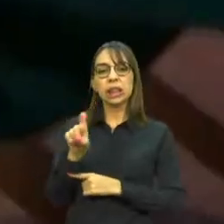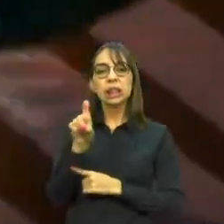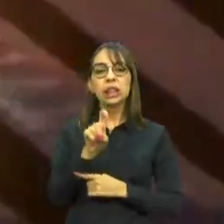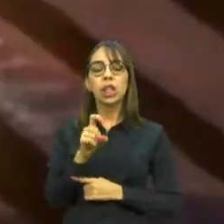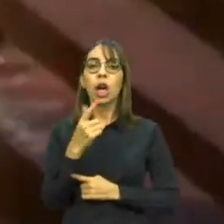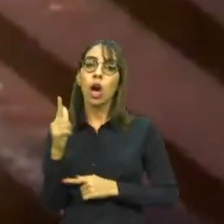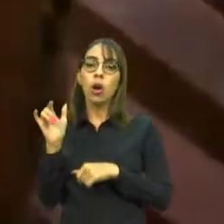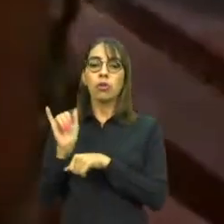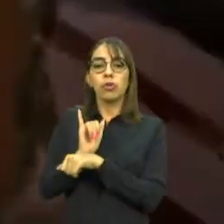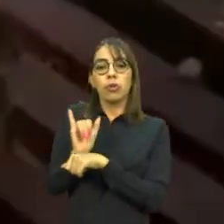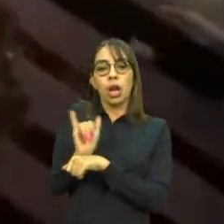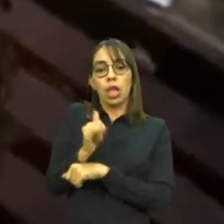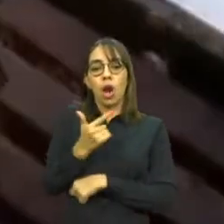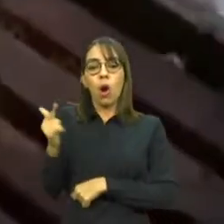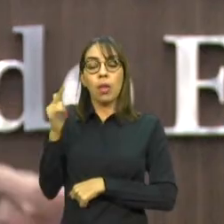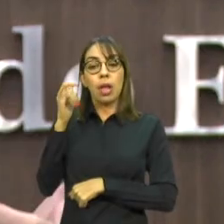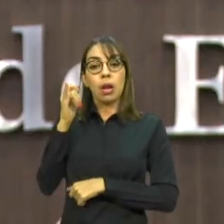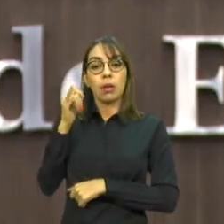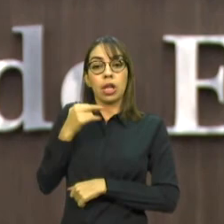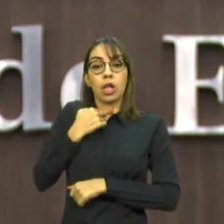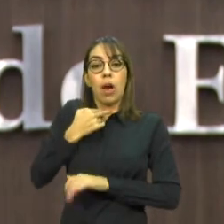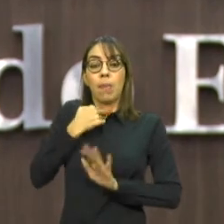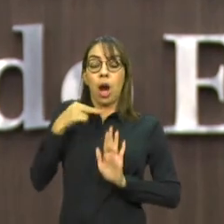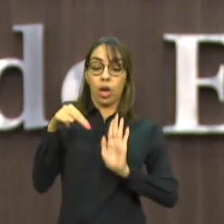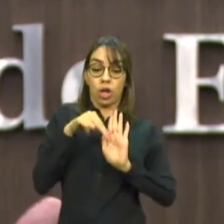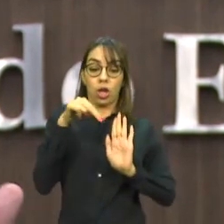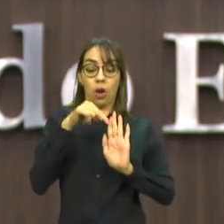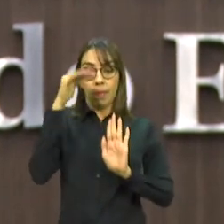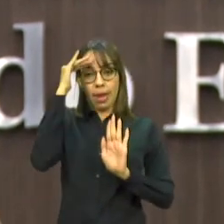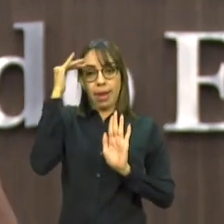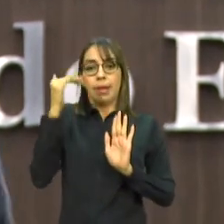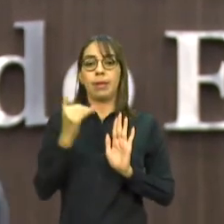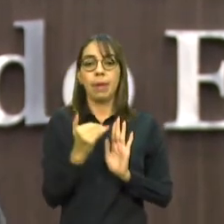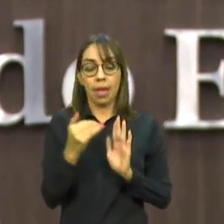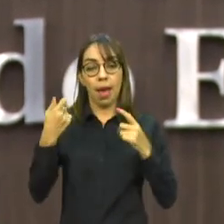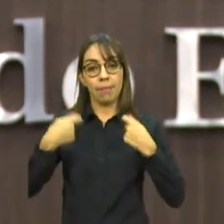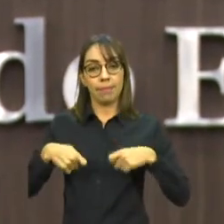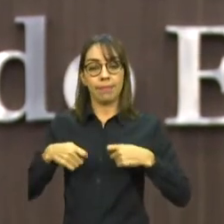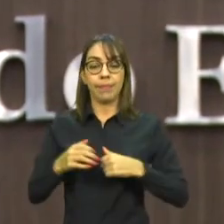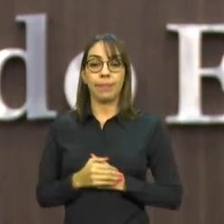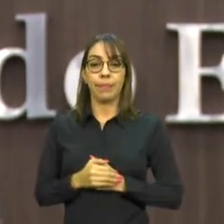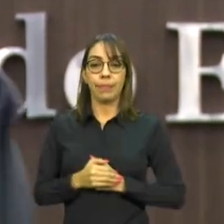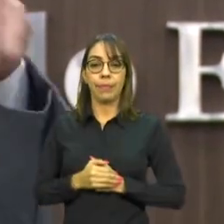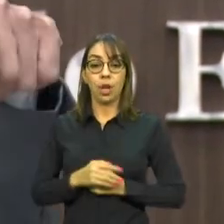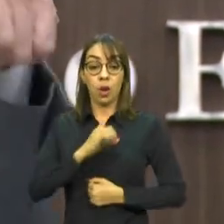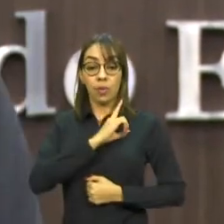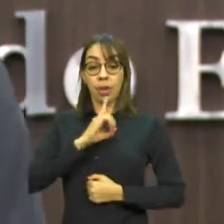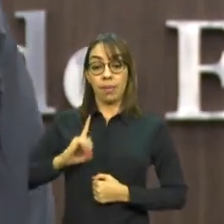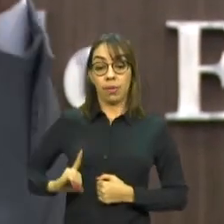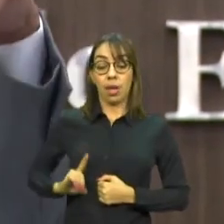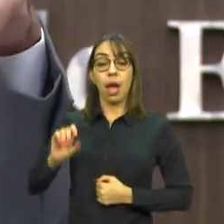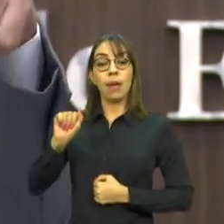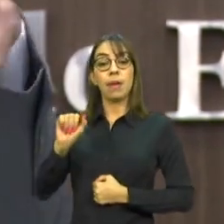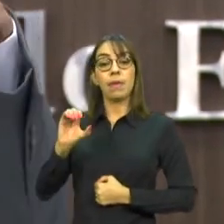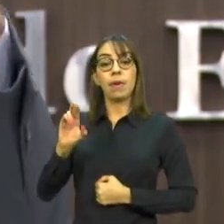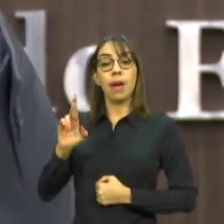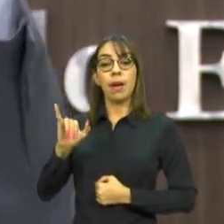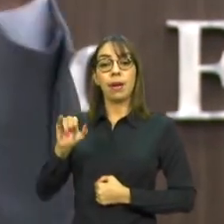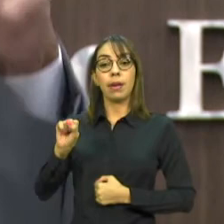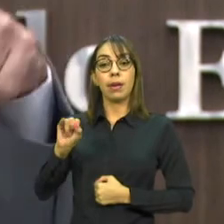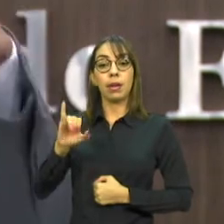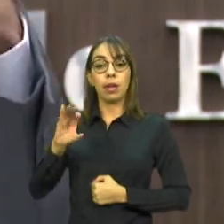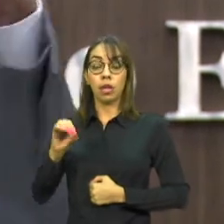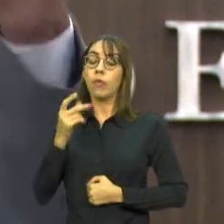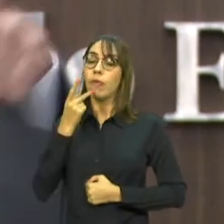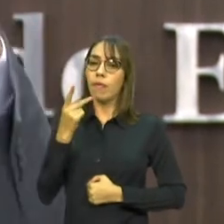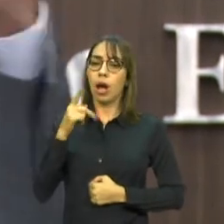que não sigam normas específicas. O presidente da Comissão de Meio Ambiente, deputado Acrísio Sena, afirmou que o projeto é um